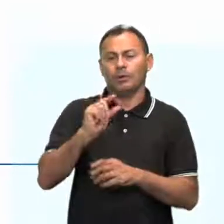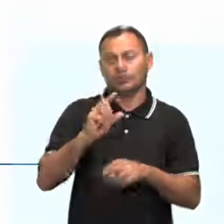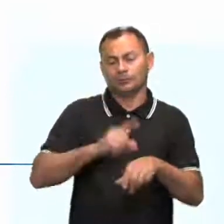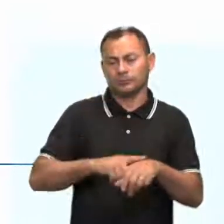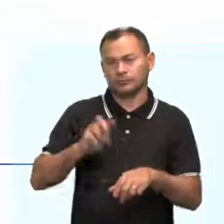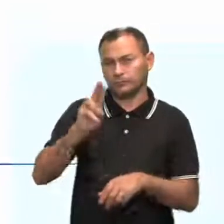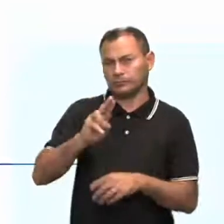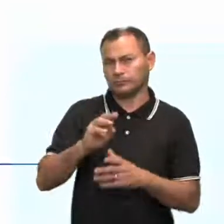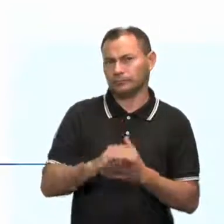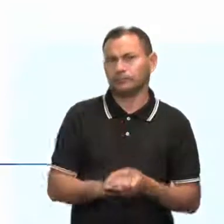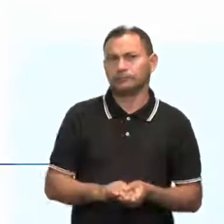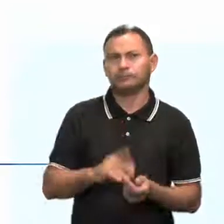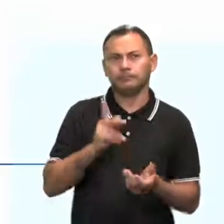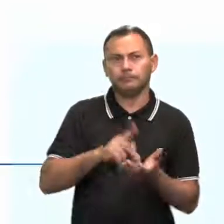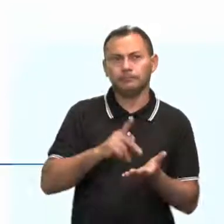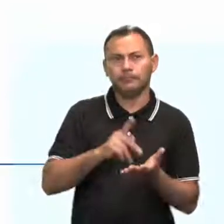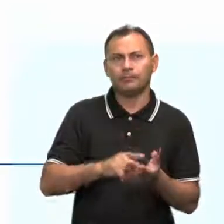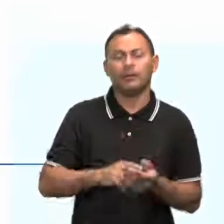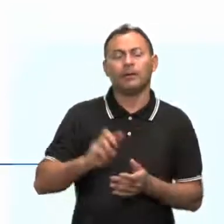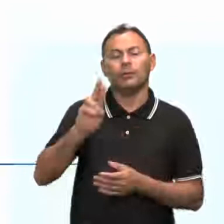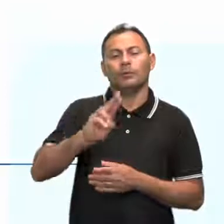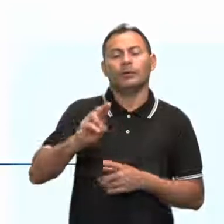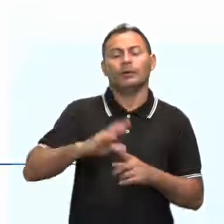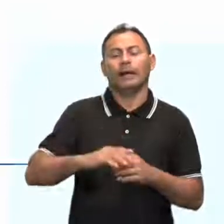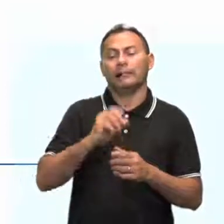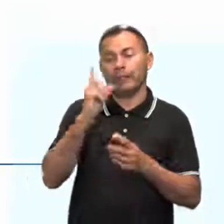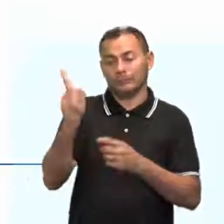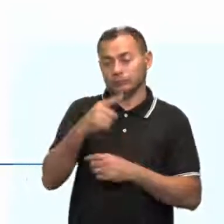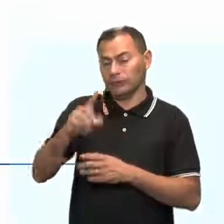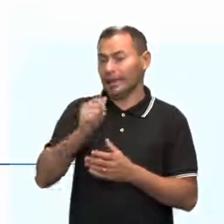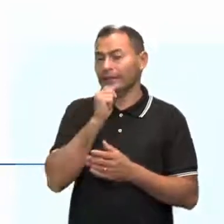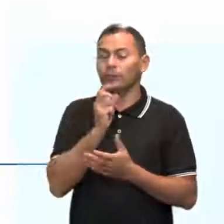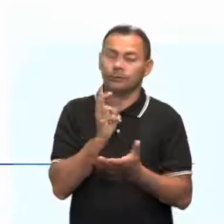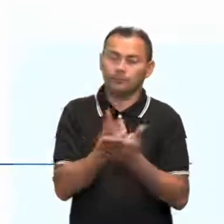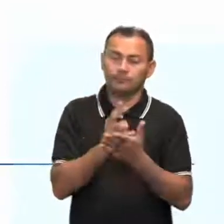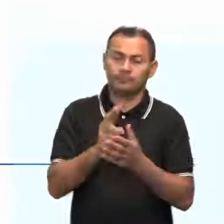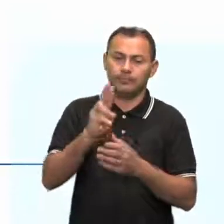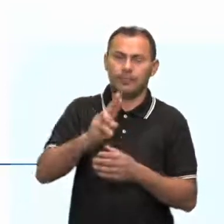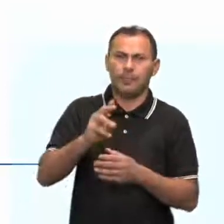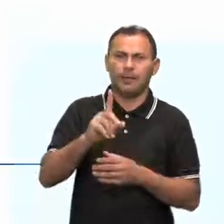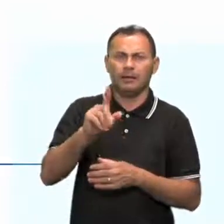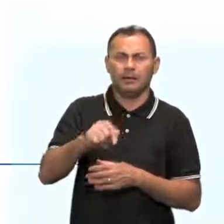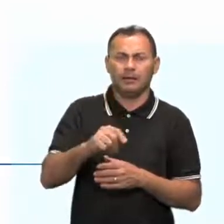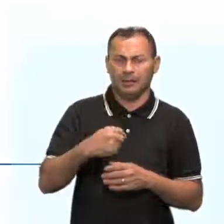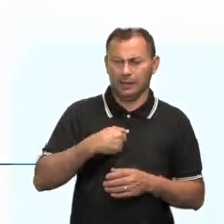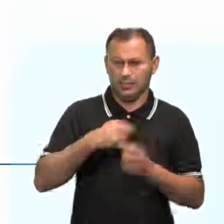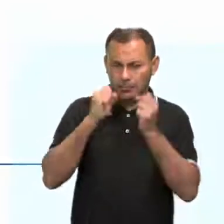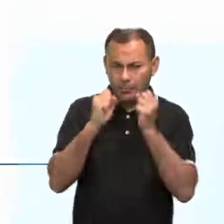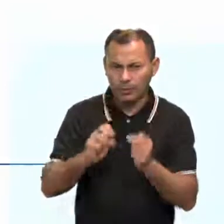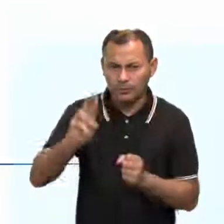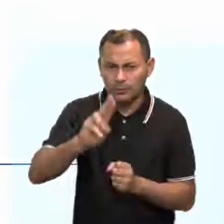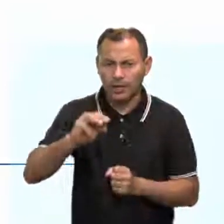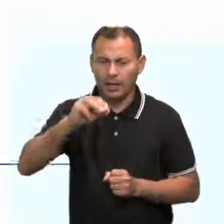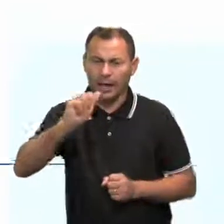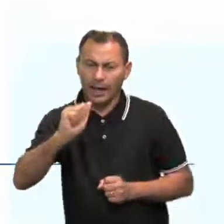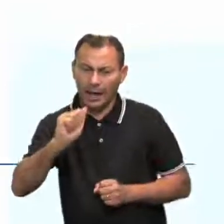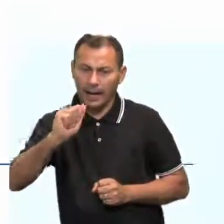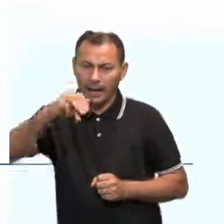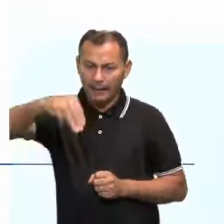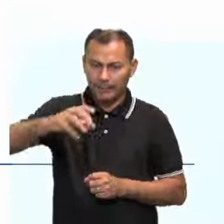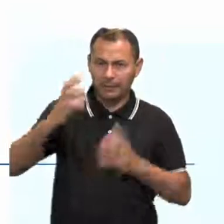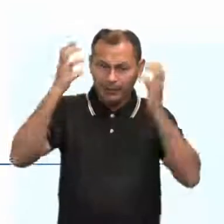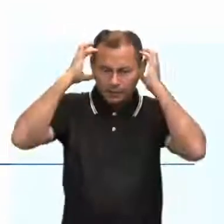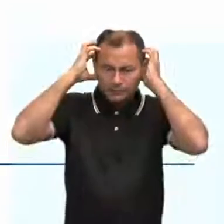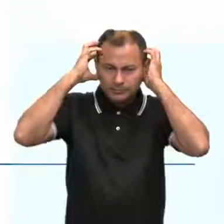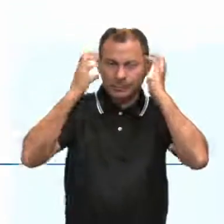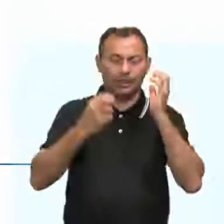tempos. Na verdade, era para ter sido inutilizada já, mas ainda não foi. Vamos esquecer disso. Será que eu posso utilizar a rádio AM? Ele não